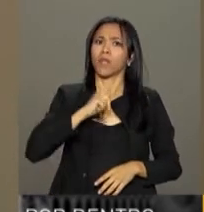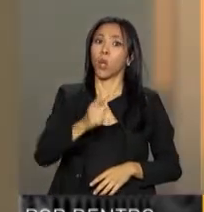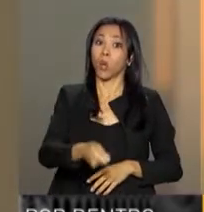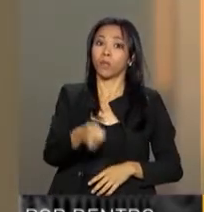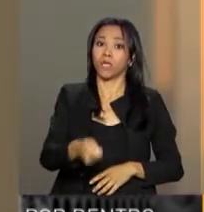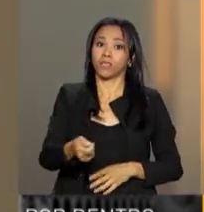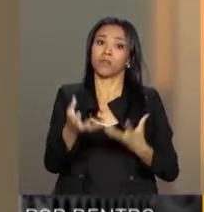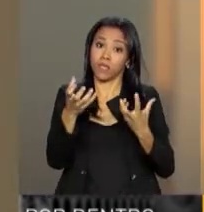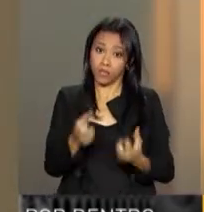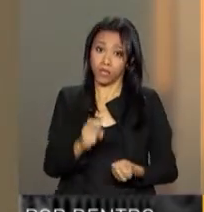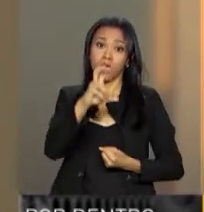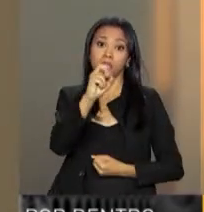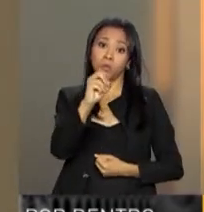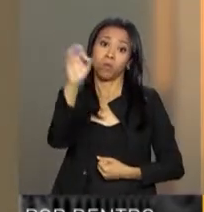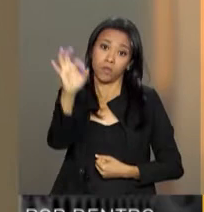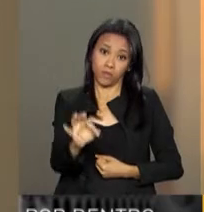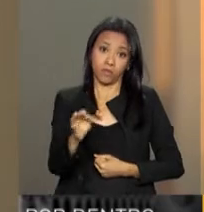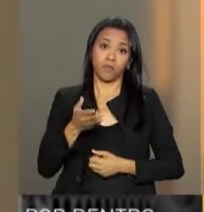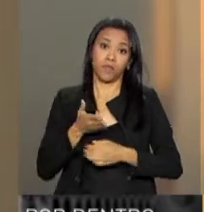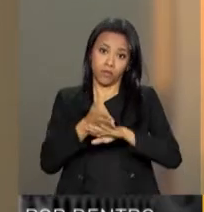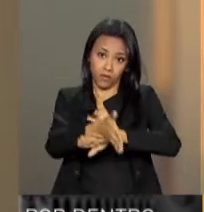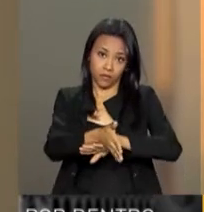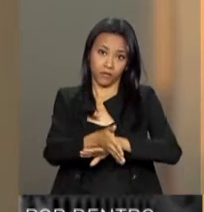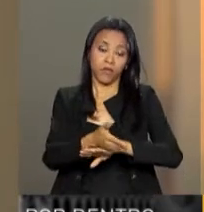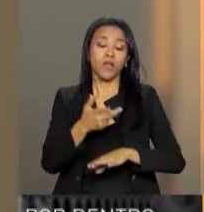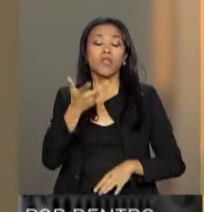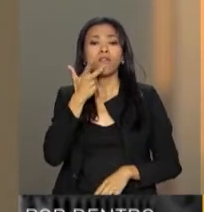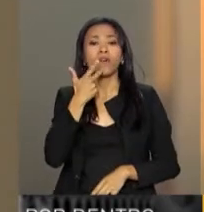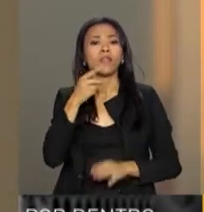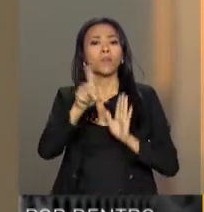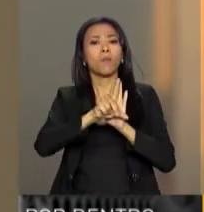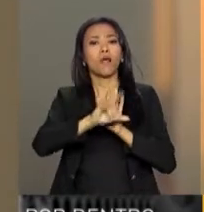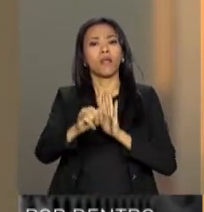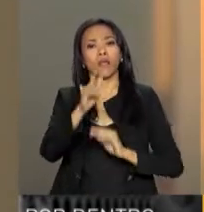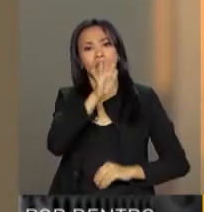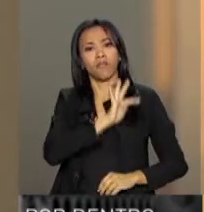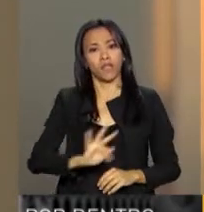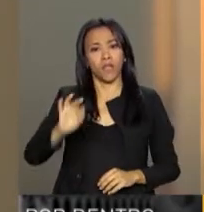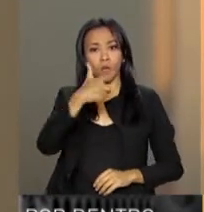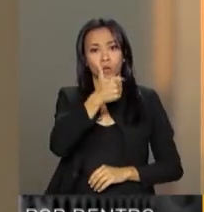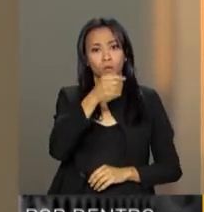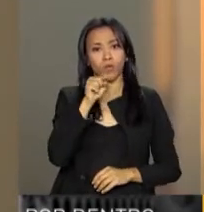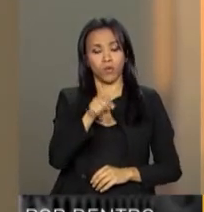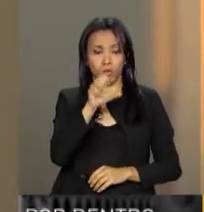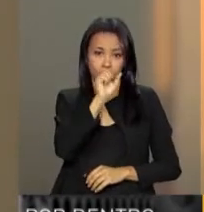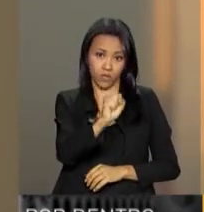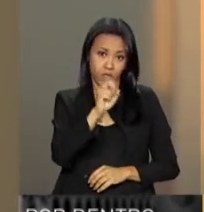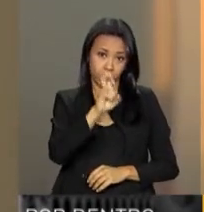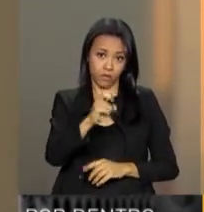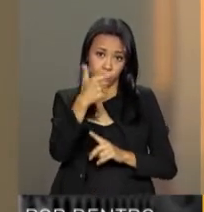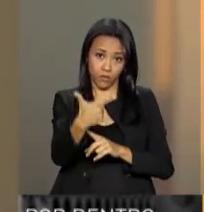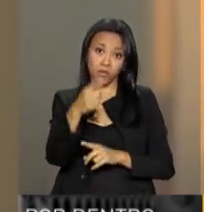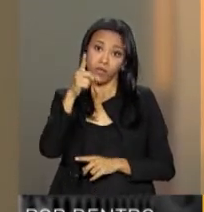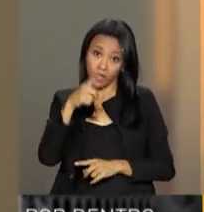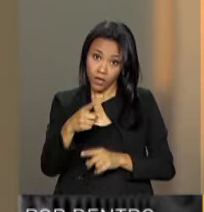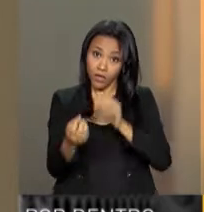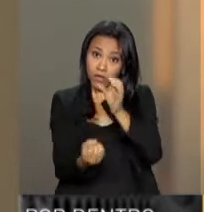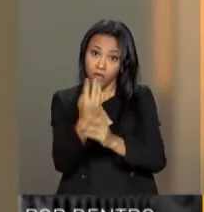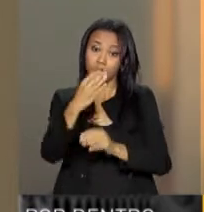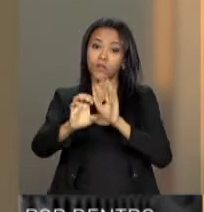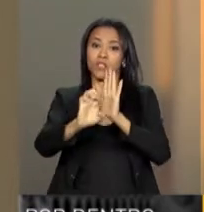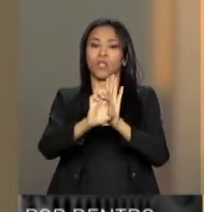entrada nós estamos falando de uma lei federal a 12.852 que institui o estatuto da